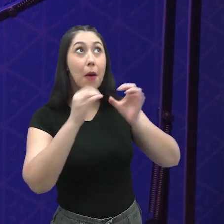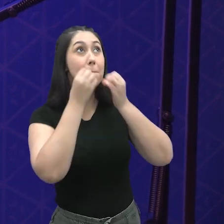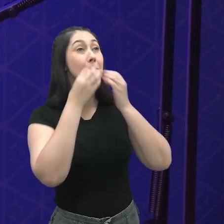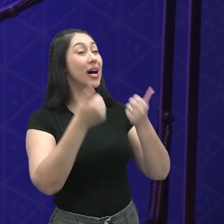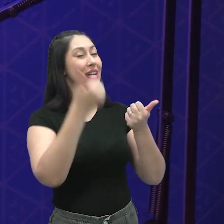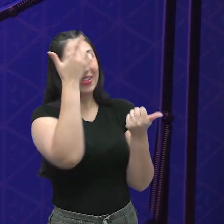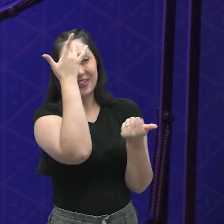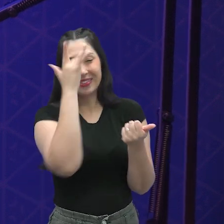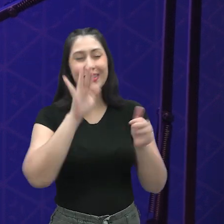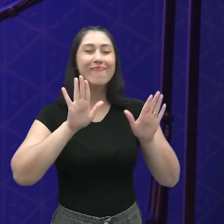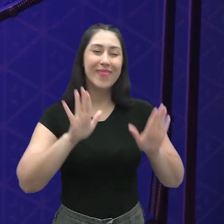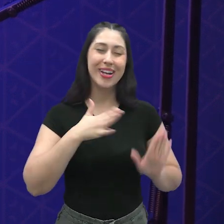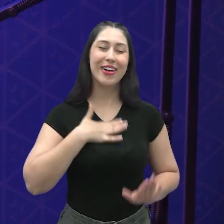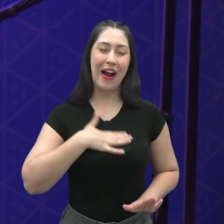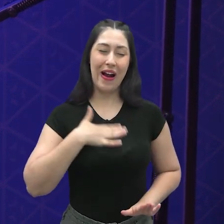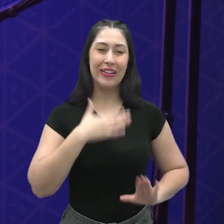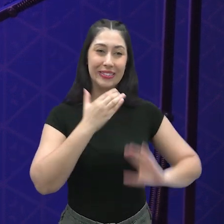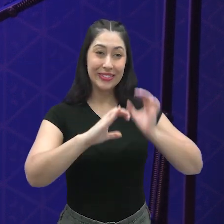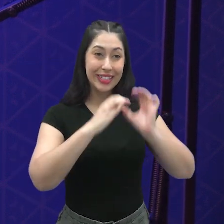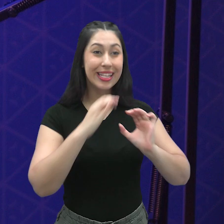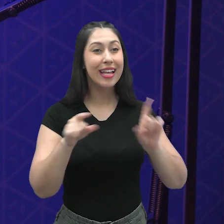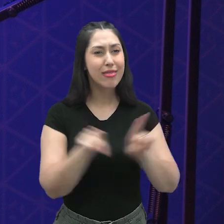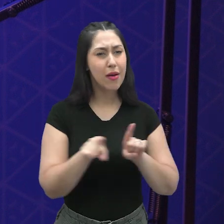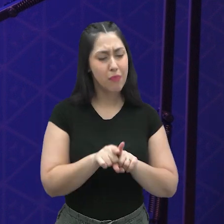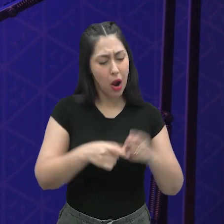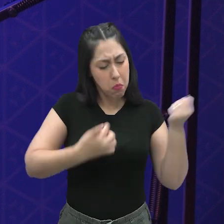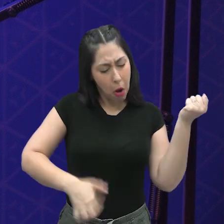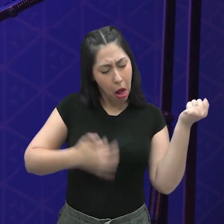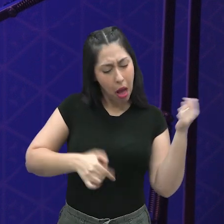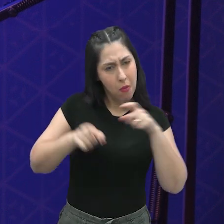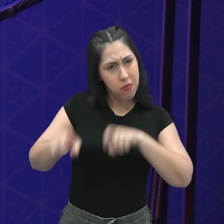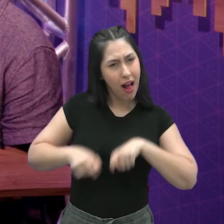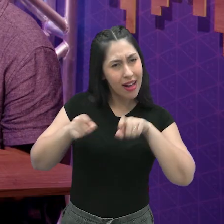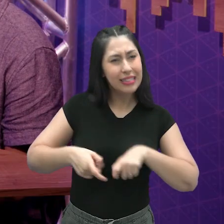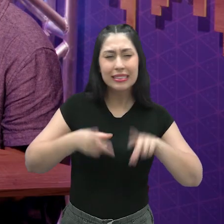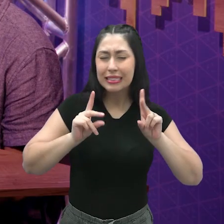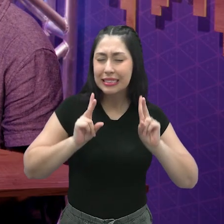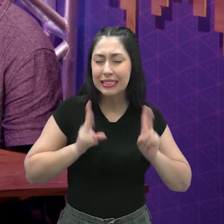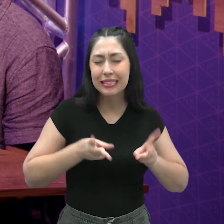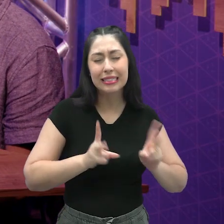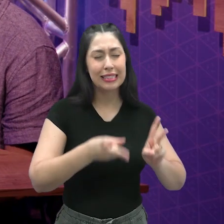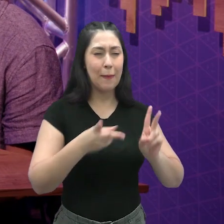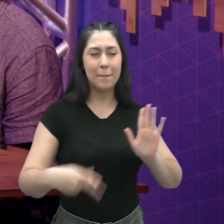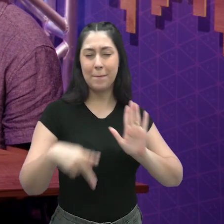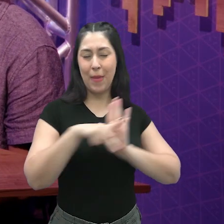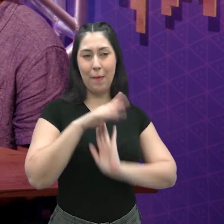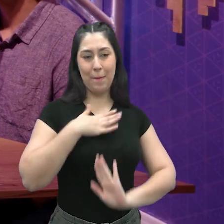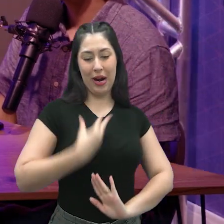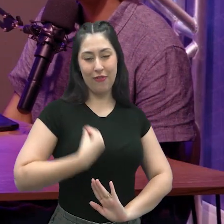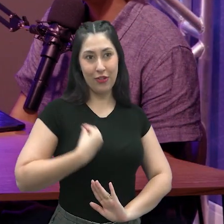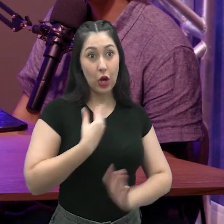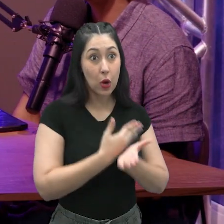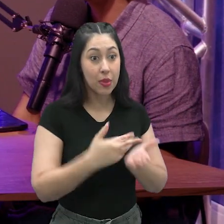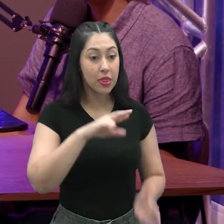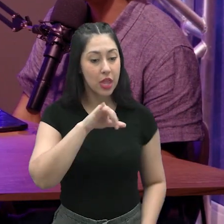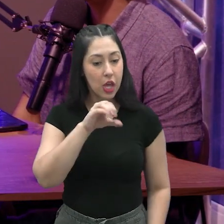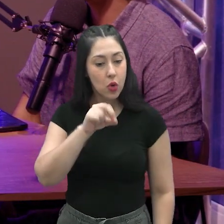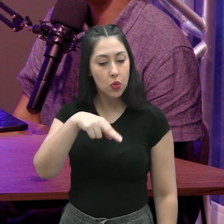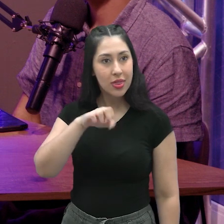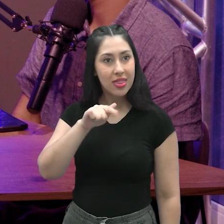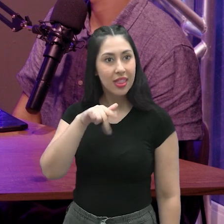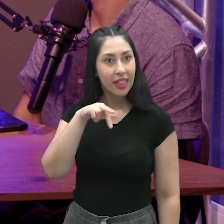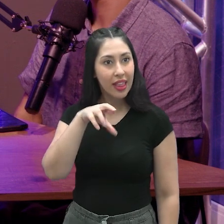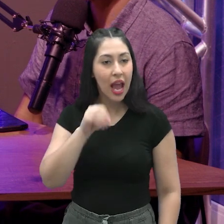tá? Do jeito correto, mas gosto muito. E o sertanejo também sempre esteve na minha vida desde criança. Comecei ouvindo Rio Negro e Solimões e dali